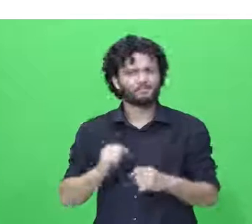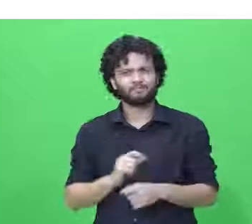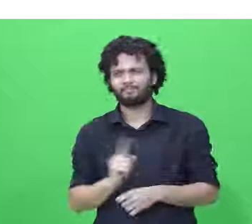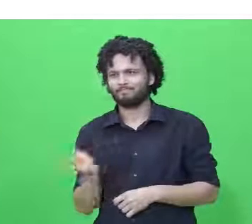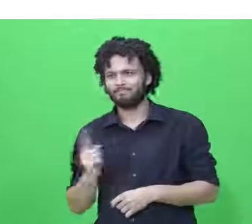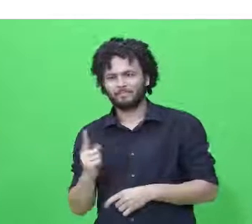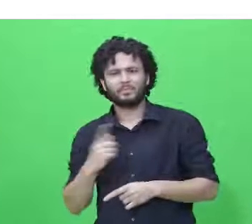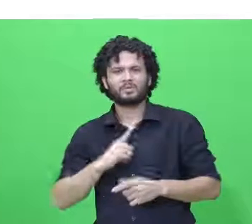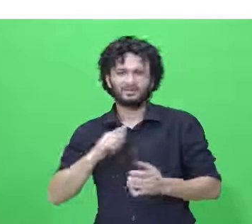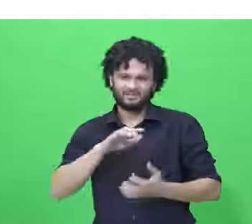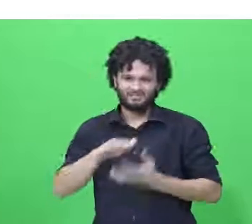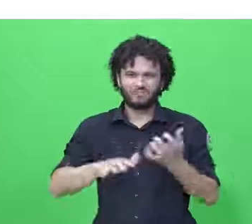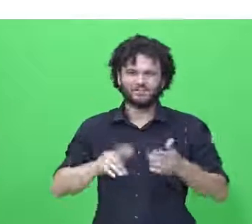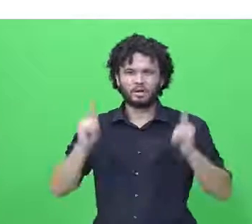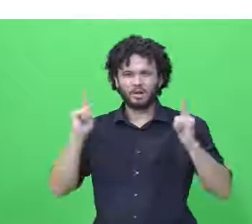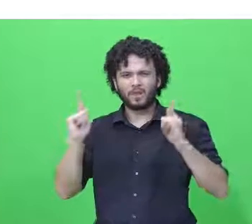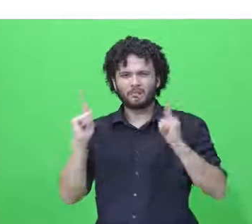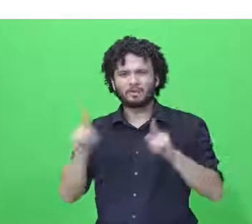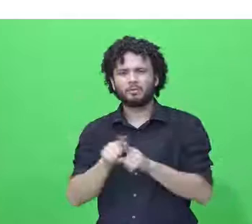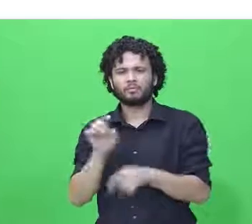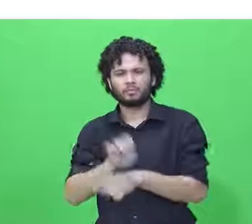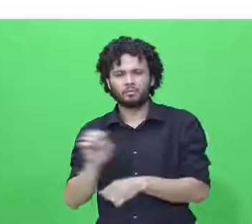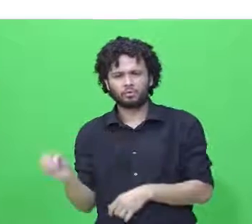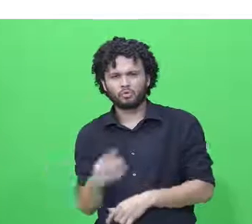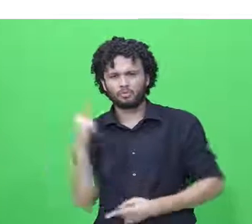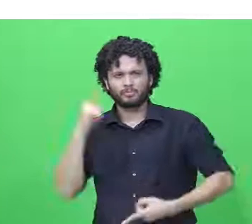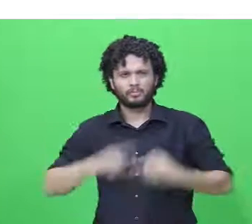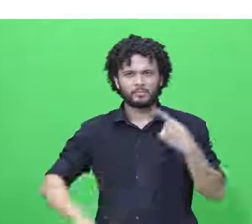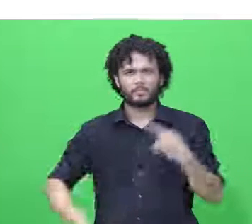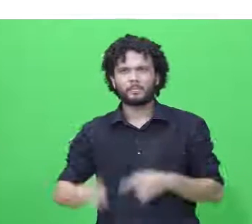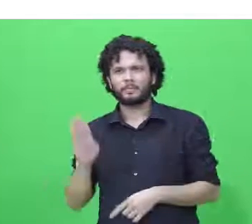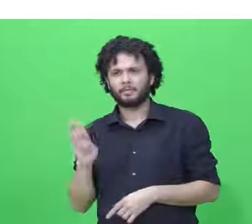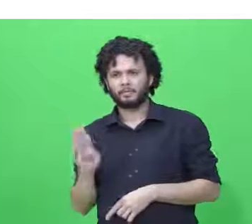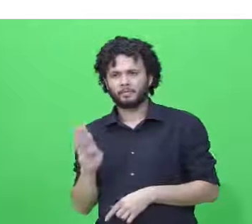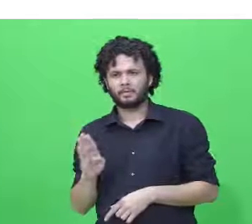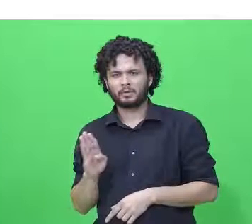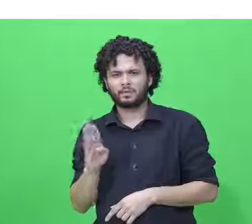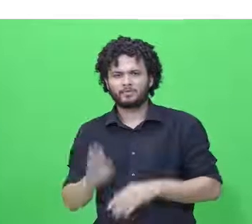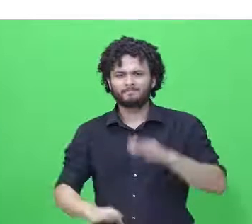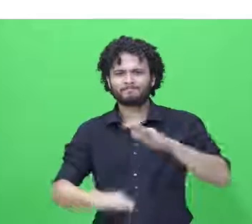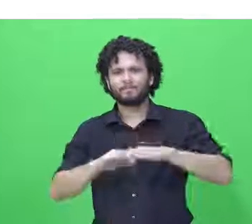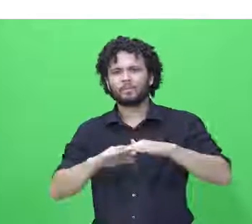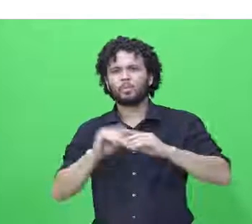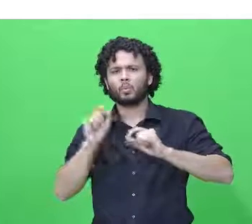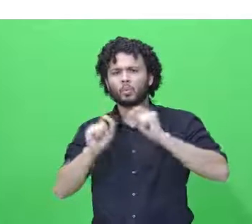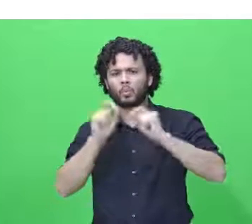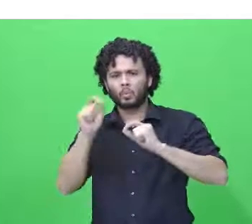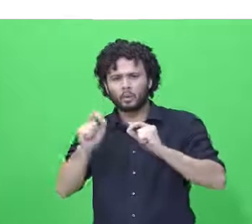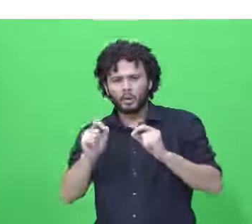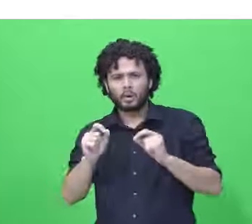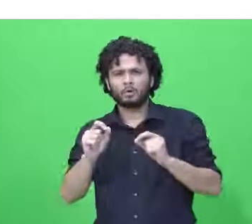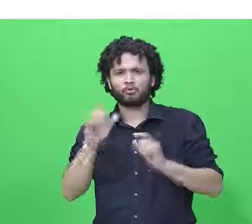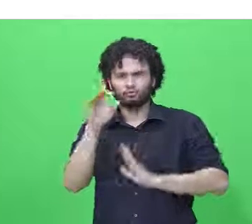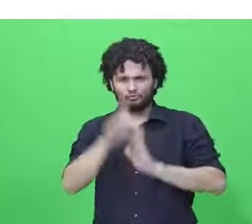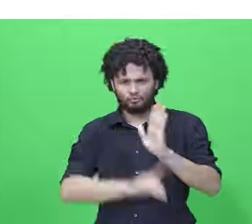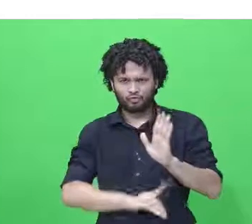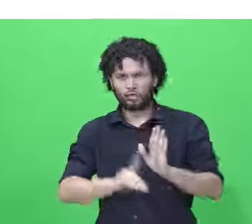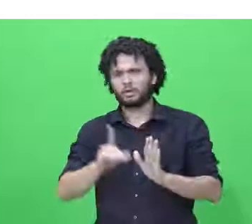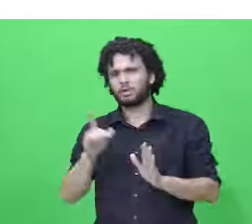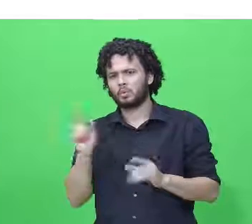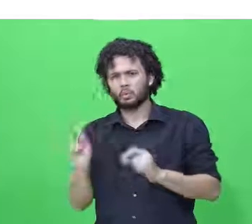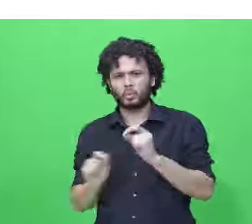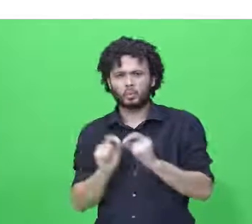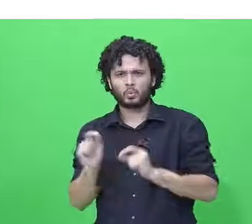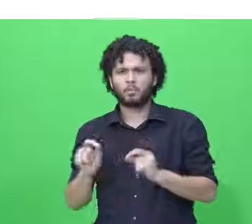greves existiam, apesar do Estado Novo ter proibido. B, limita os direitos associativos do seguro patronal? Não, que isso,